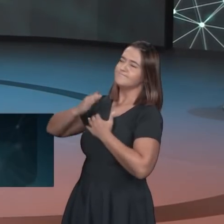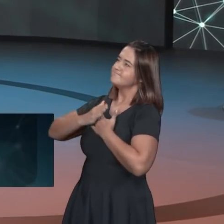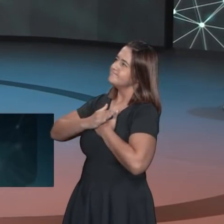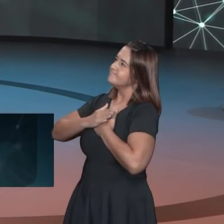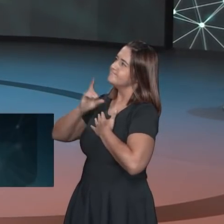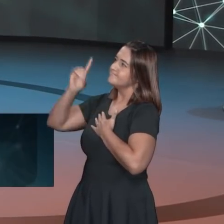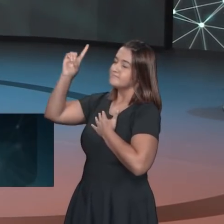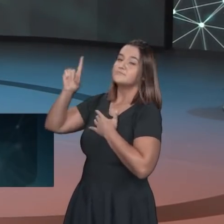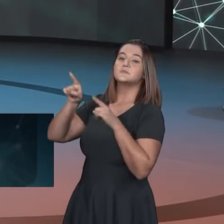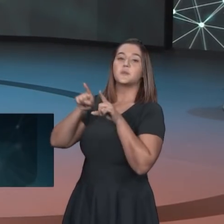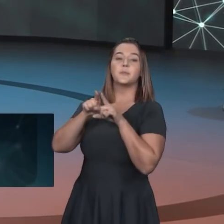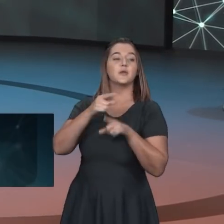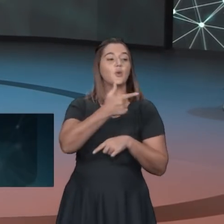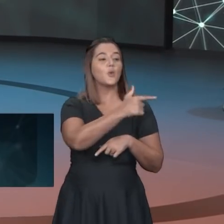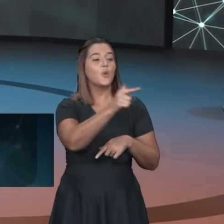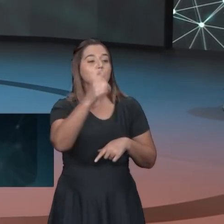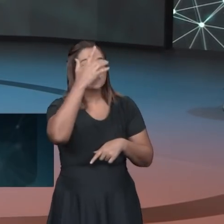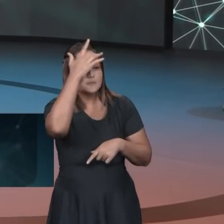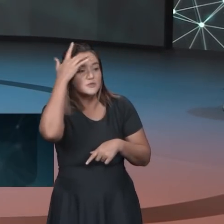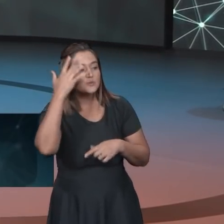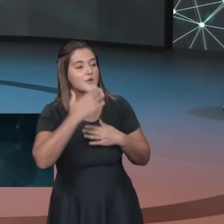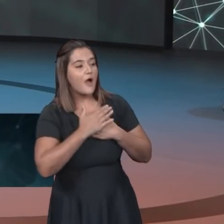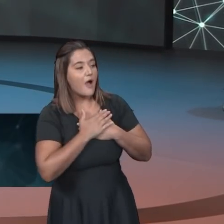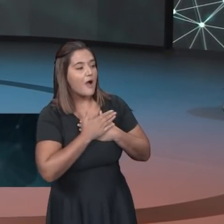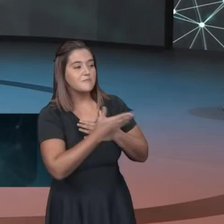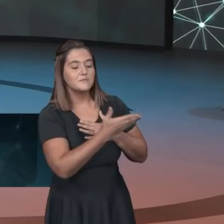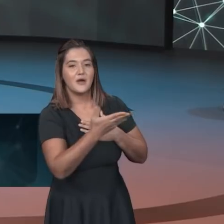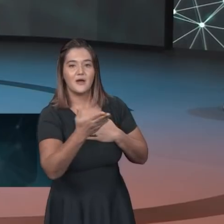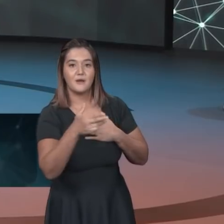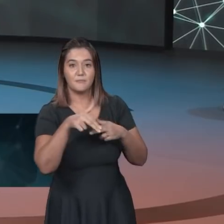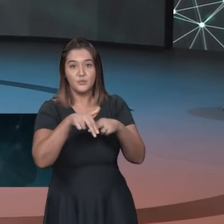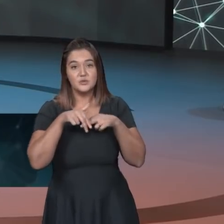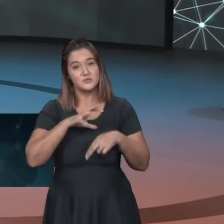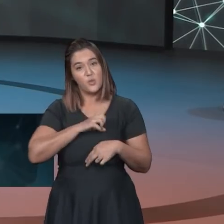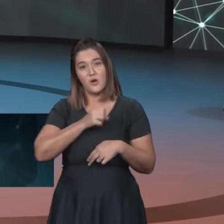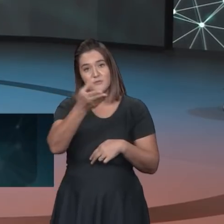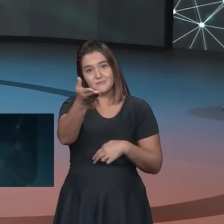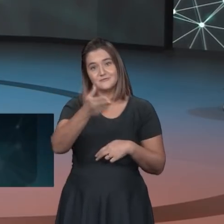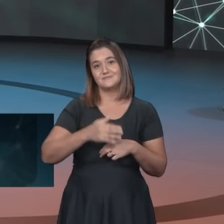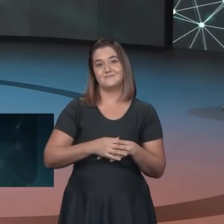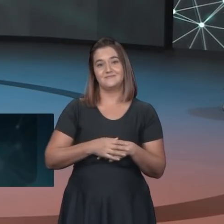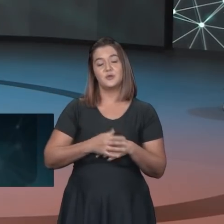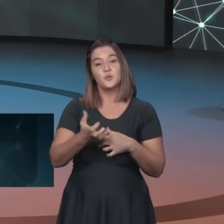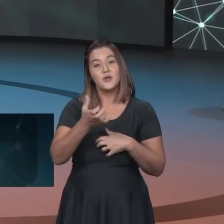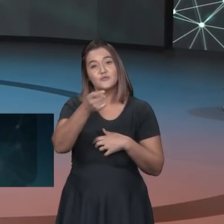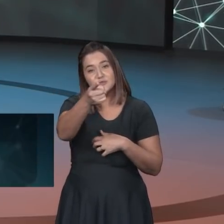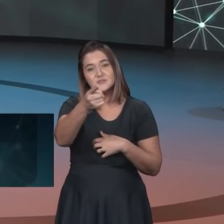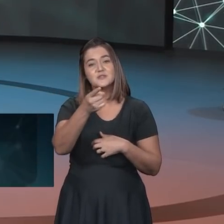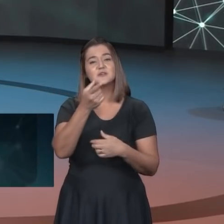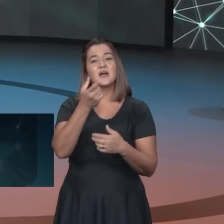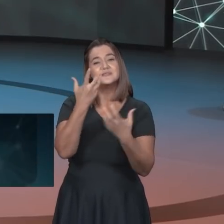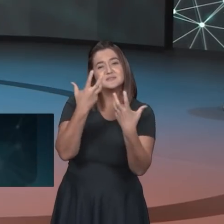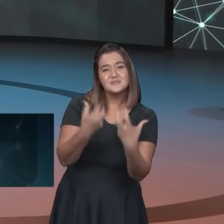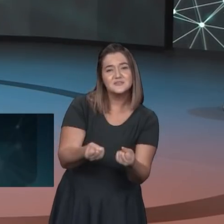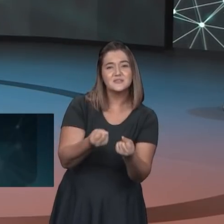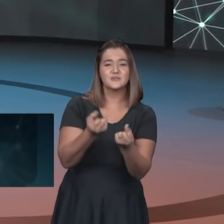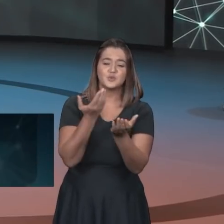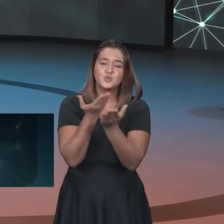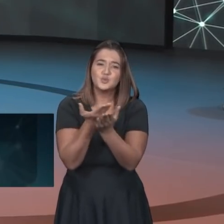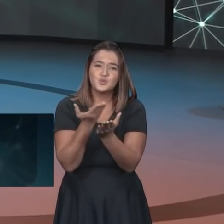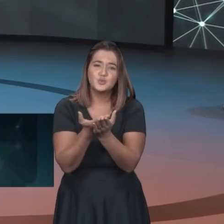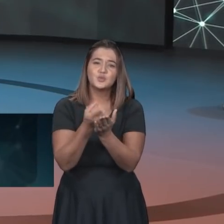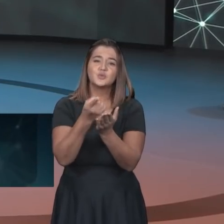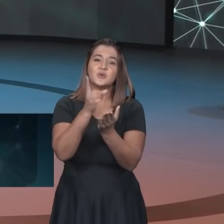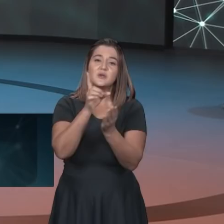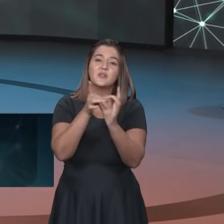meu Salvador se eu não amar você? E é por isso que eu apelo, aceite esse estudo, deixe Deus falar ao seu coração e